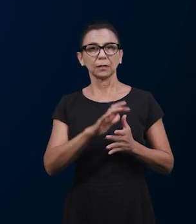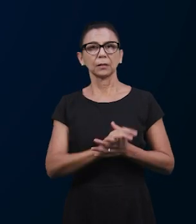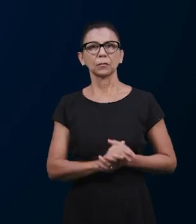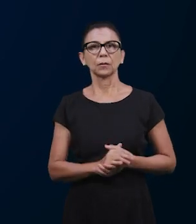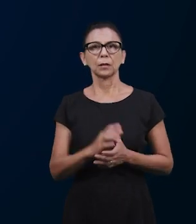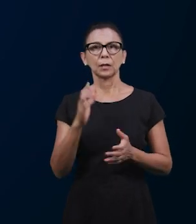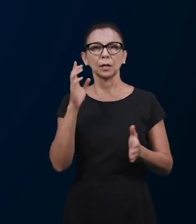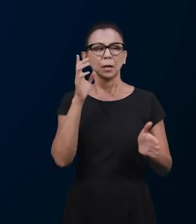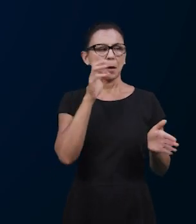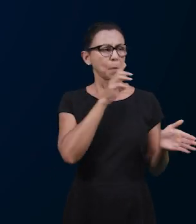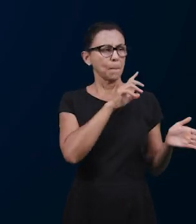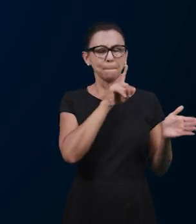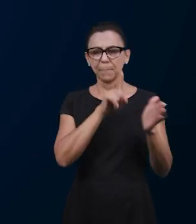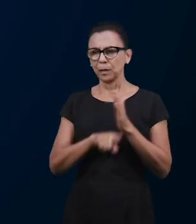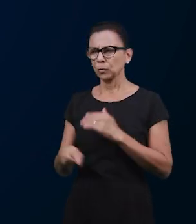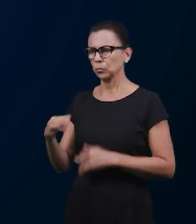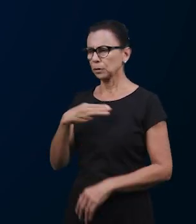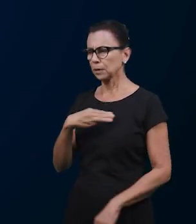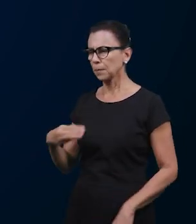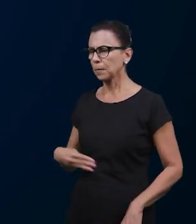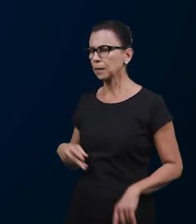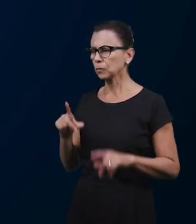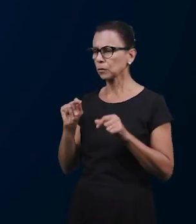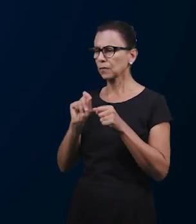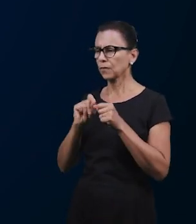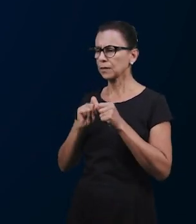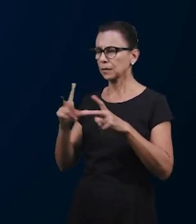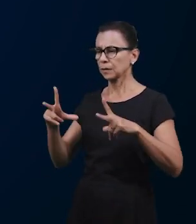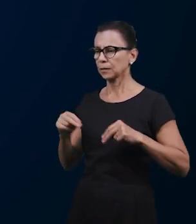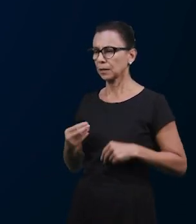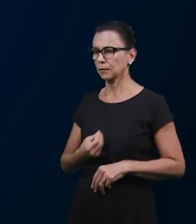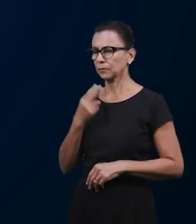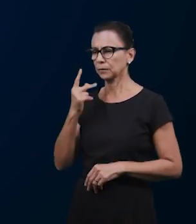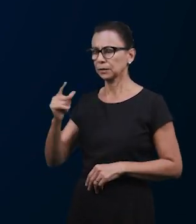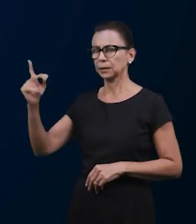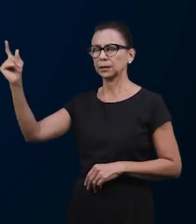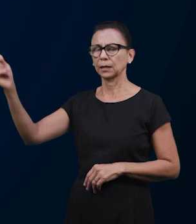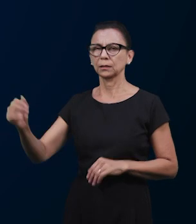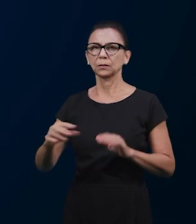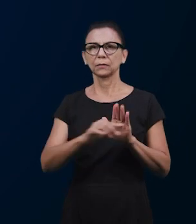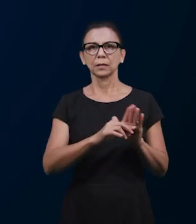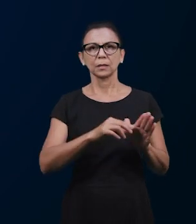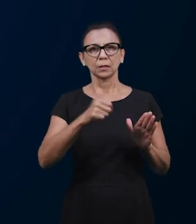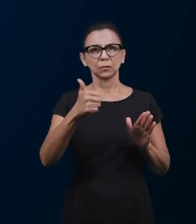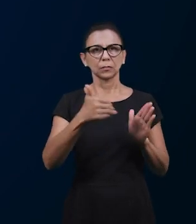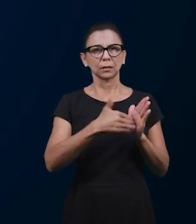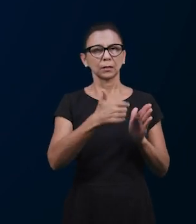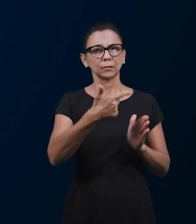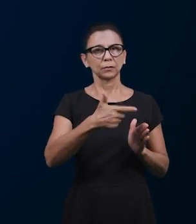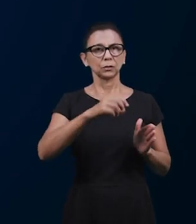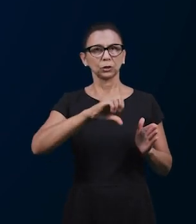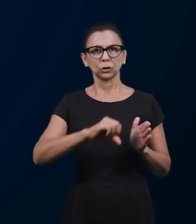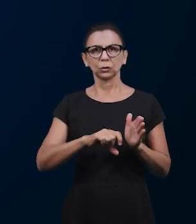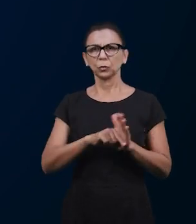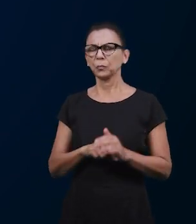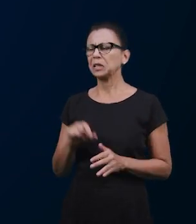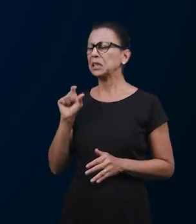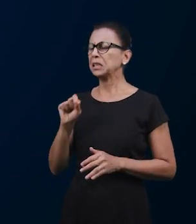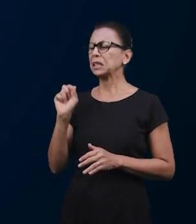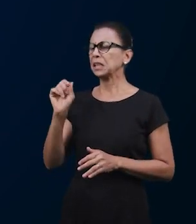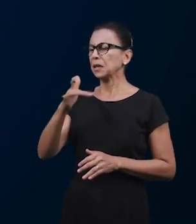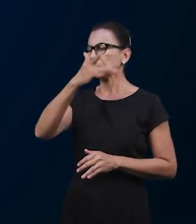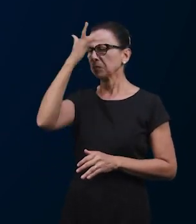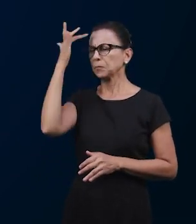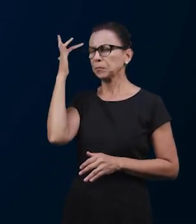ele pergunta: Mestre, que farei para herdar a vida eterna? E a segunda no versículo 29, e quem é o meu